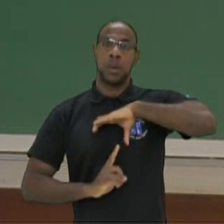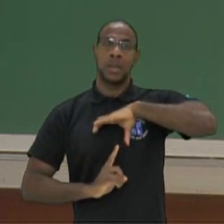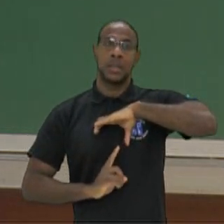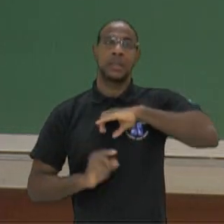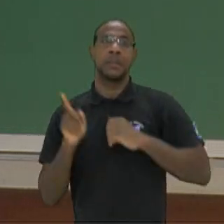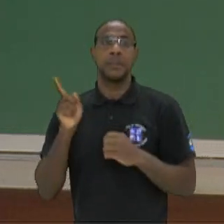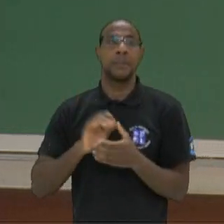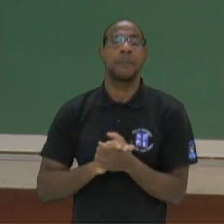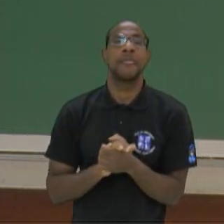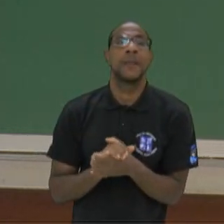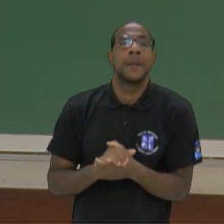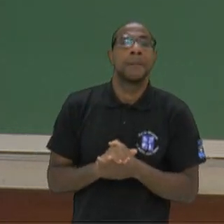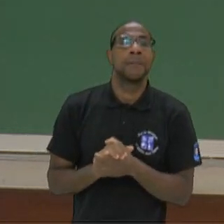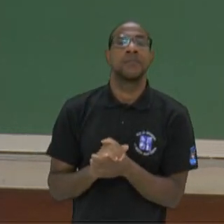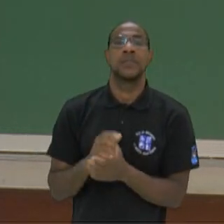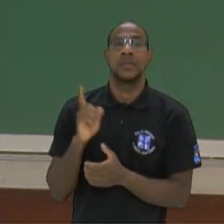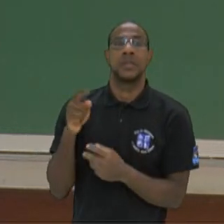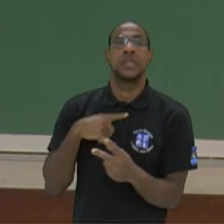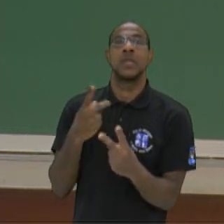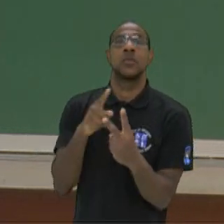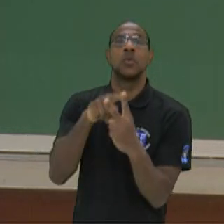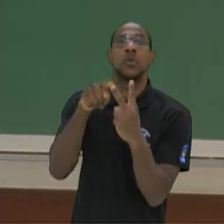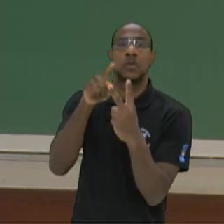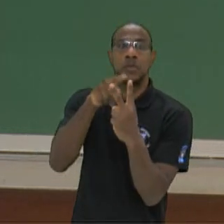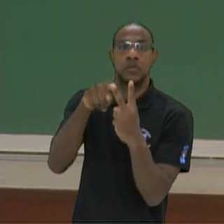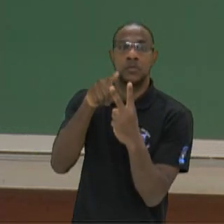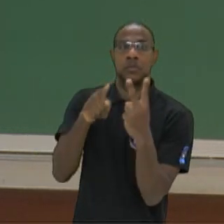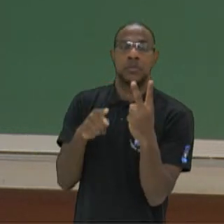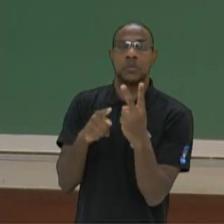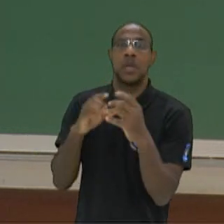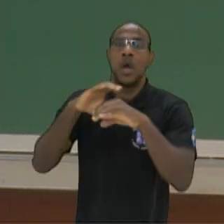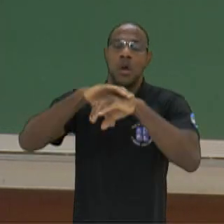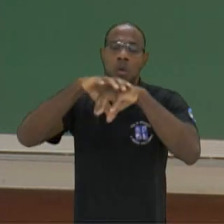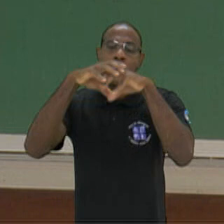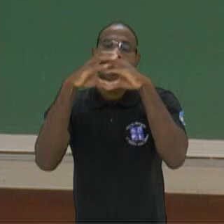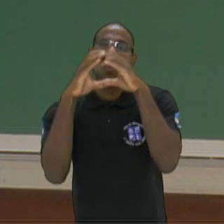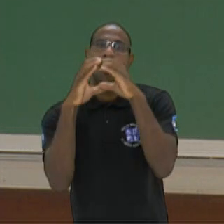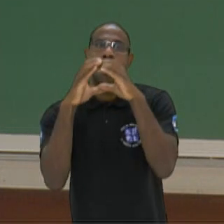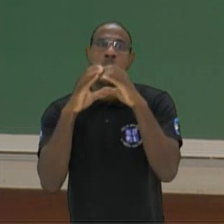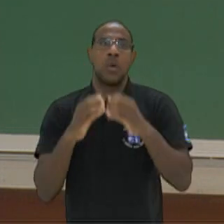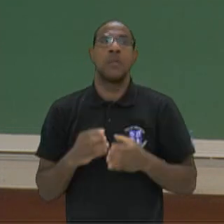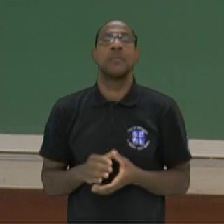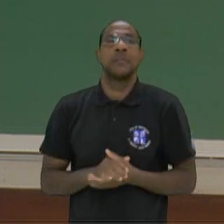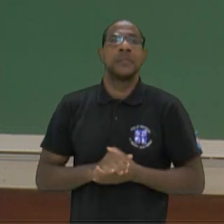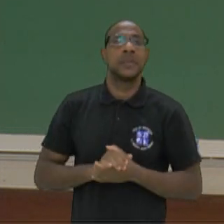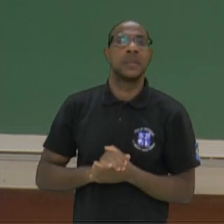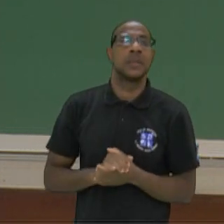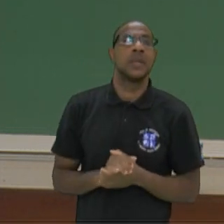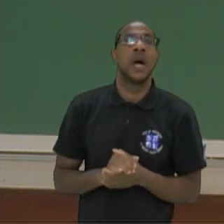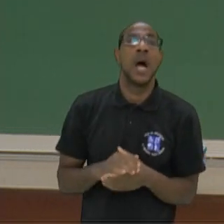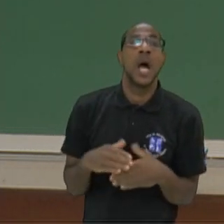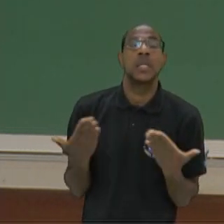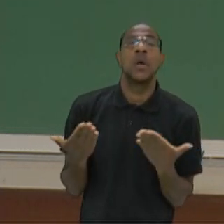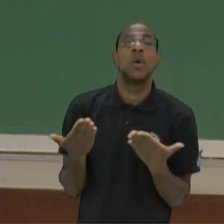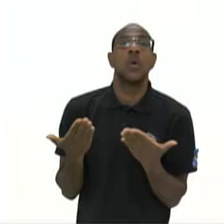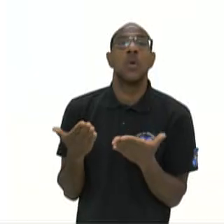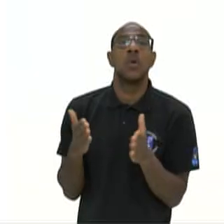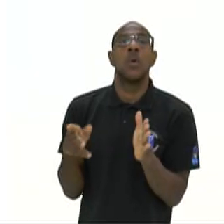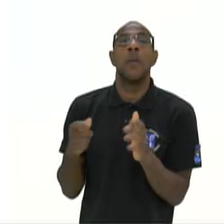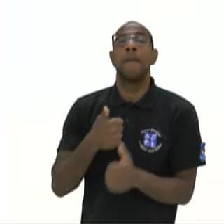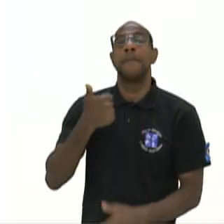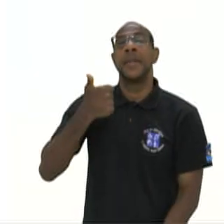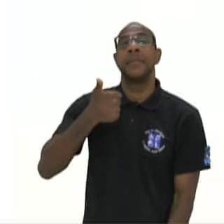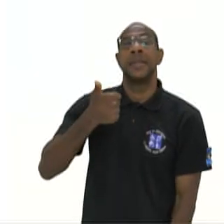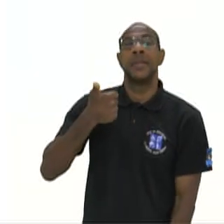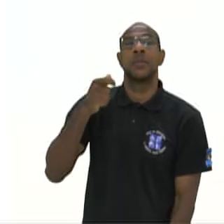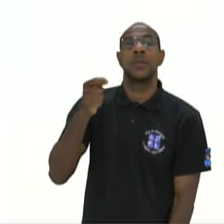Vamos fazer uma comparação entre dois tipos do que a gente vai falar de ovos, né? esse especificamente o ovo como a gente conhece, com